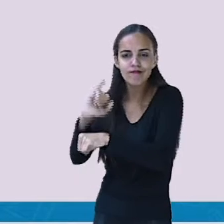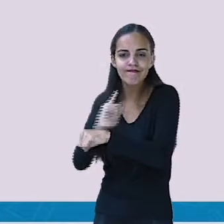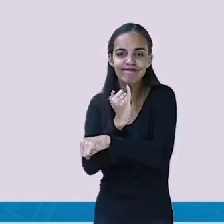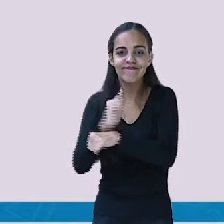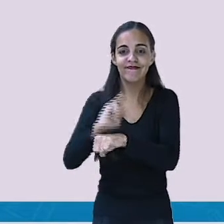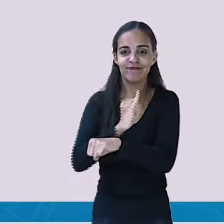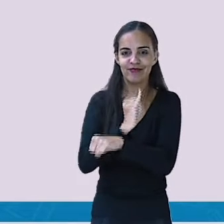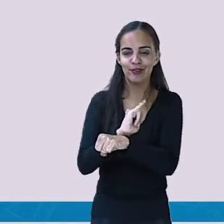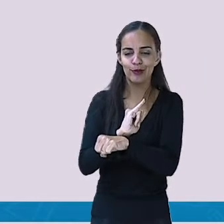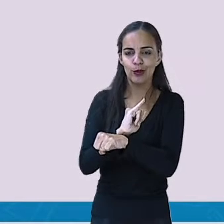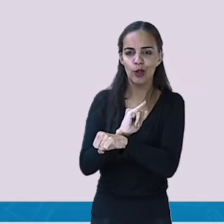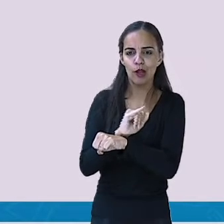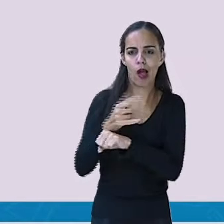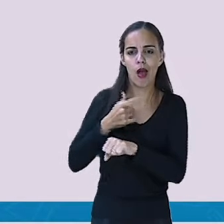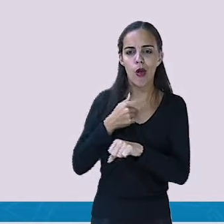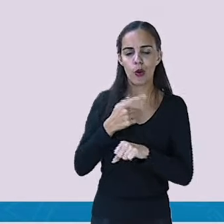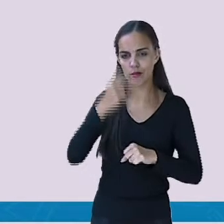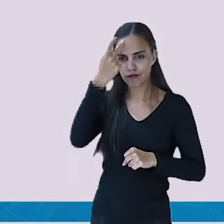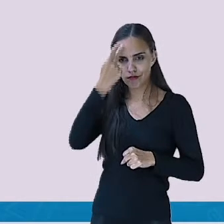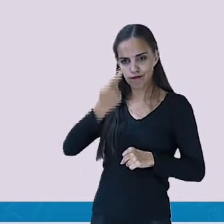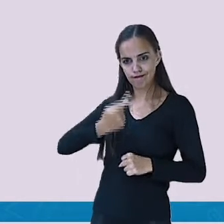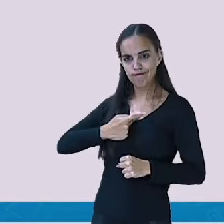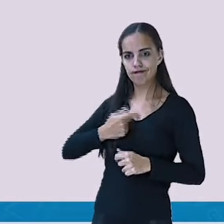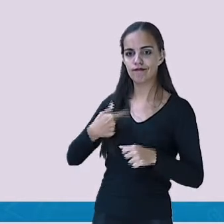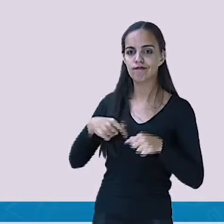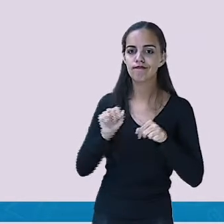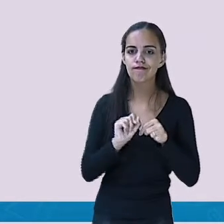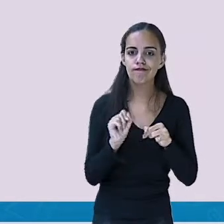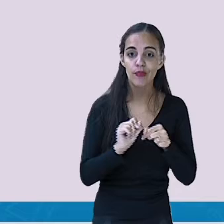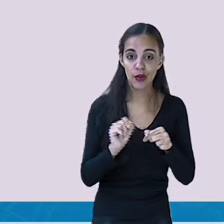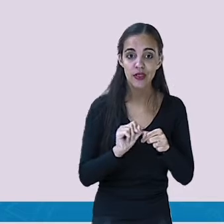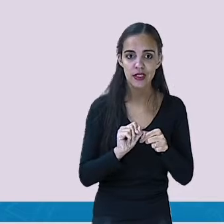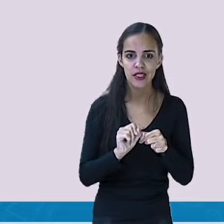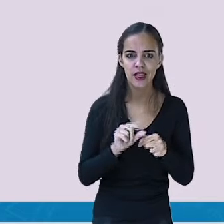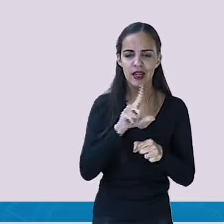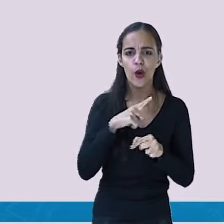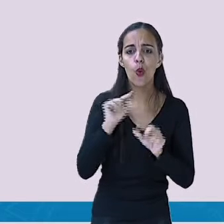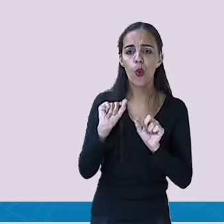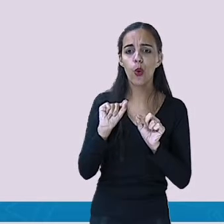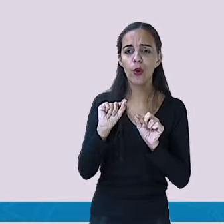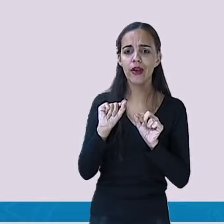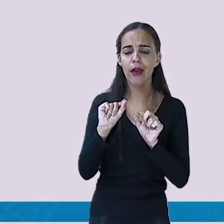estratégias e atitudes ecologicamente corretas,